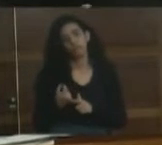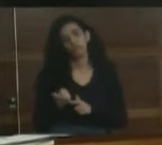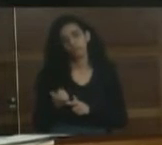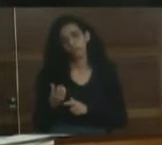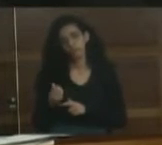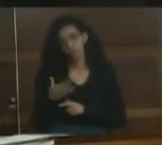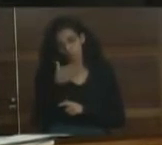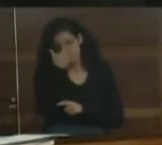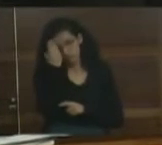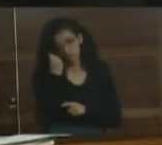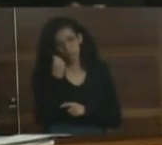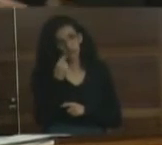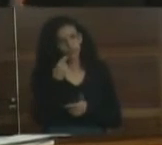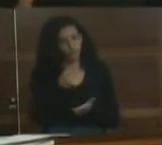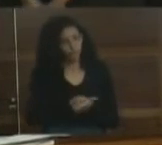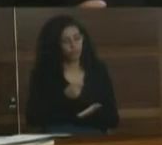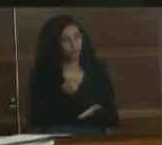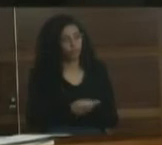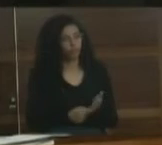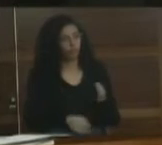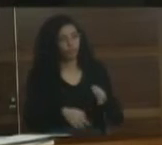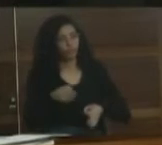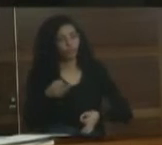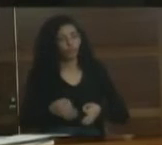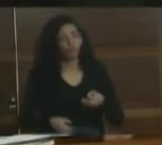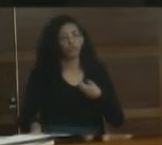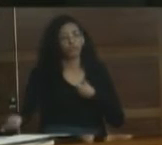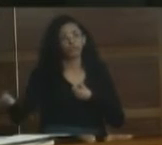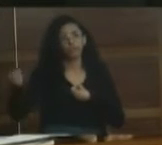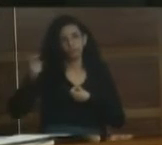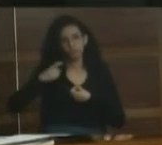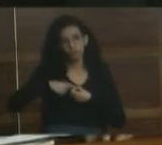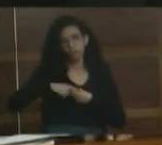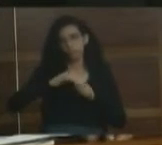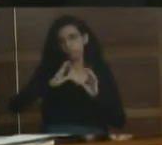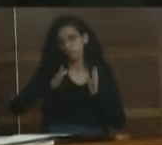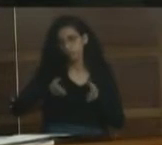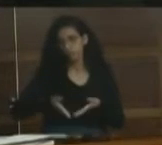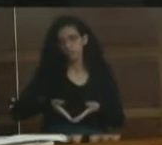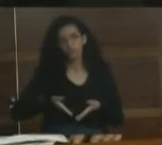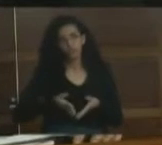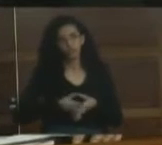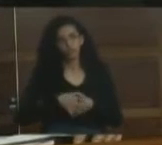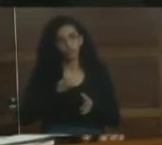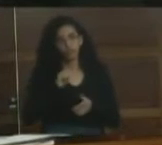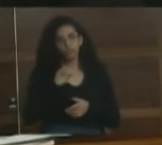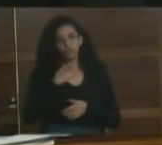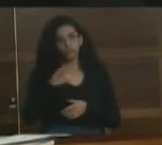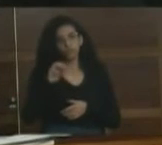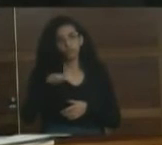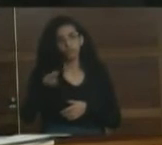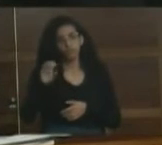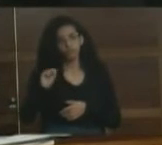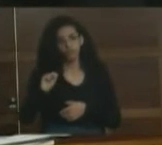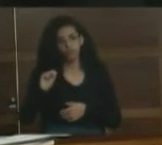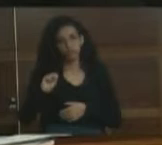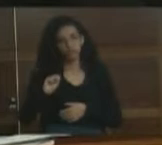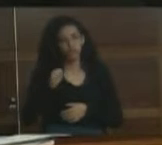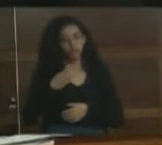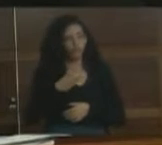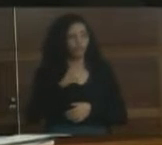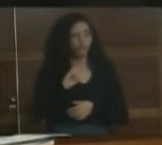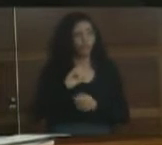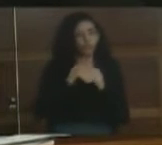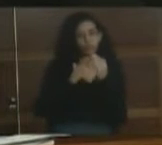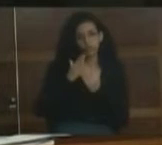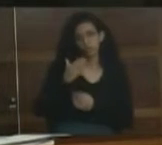e não estão brigando na justiça para poder voltar arrecadação do novamente do nosso icms no a chamo de três